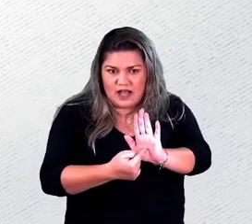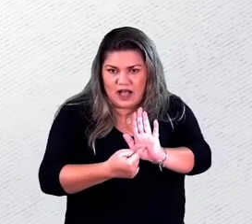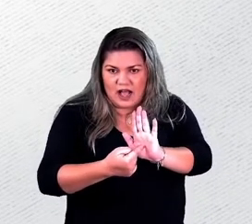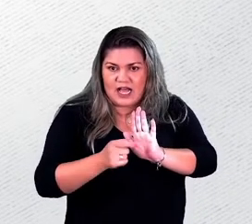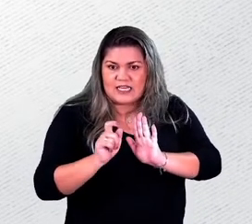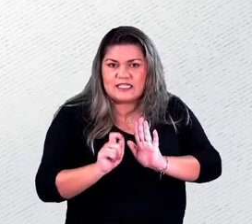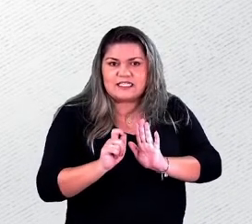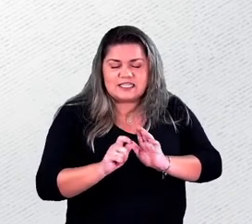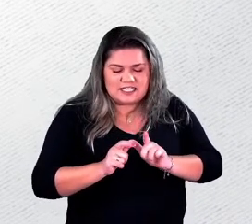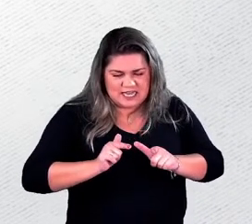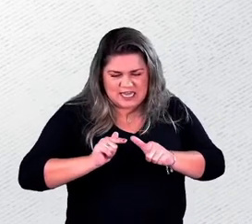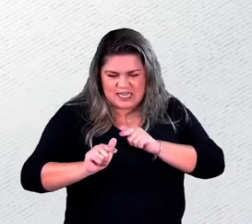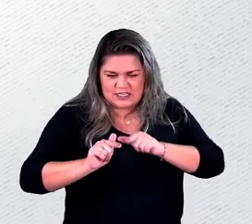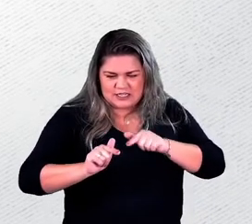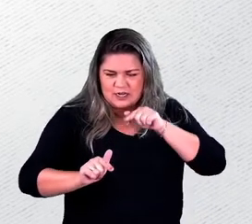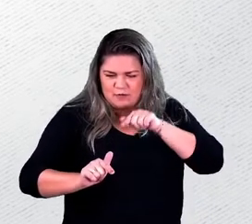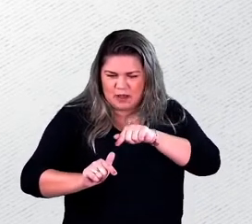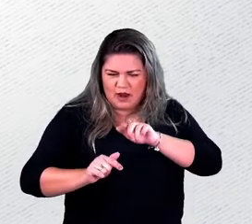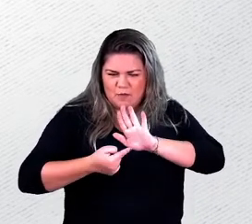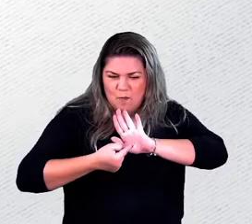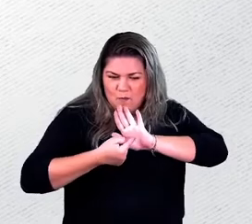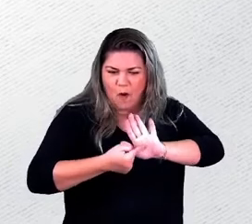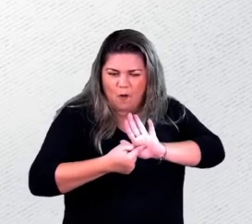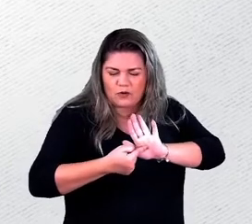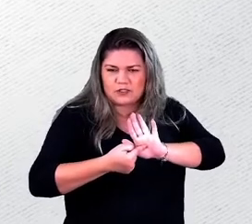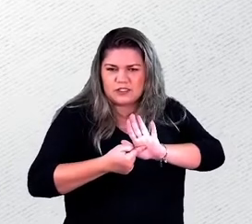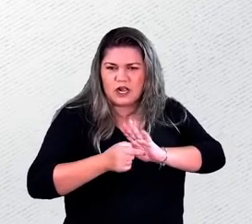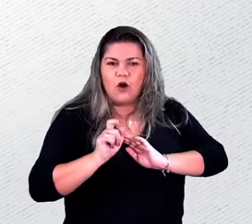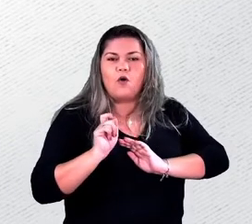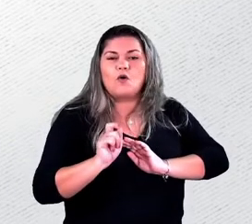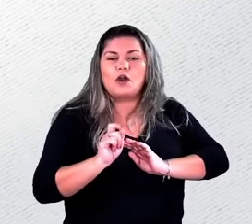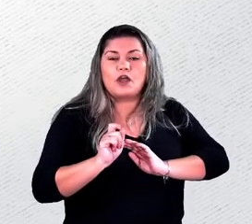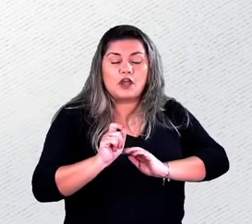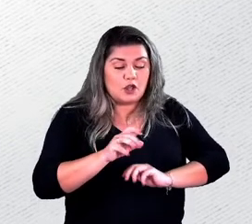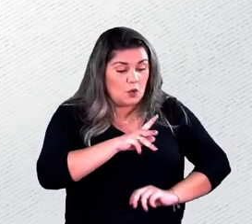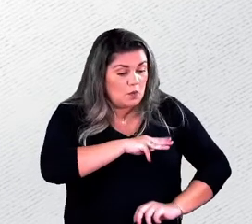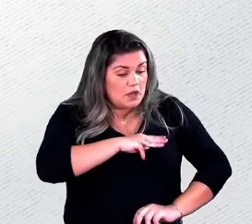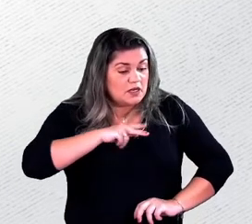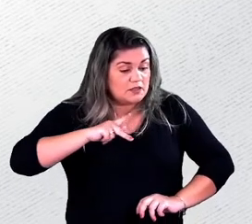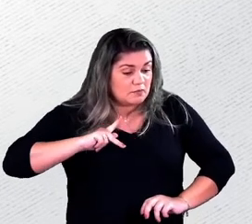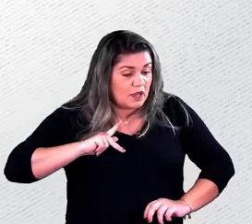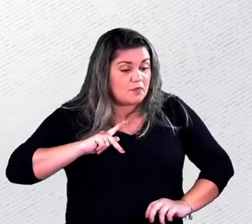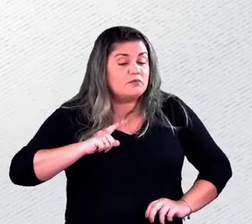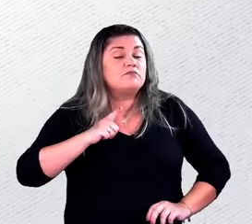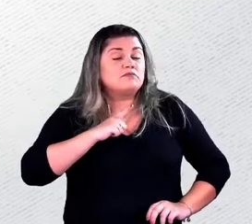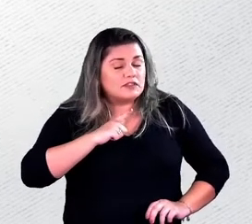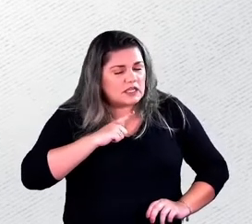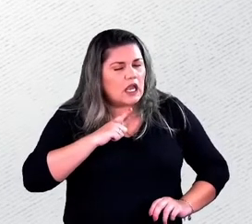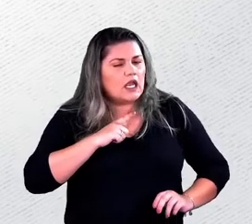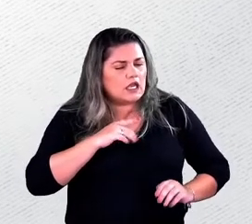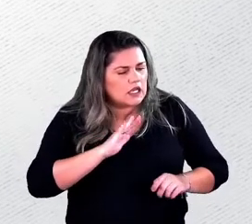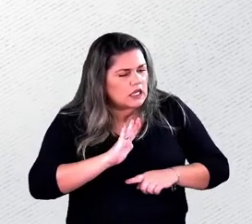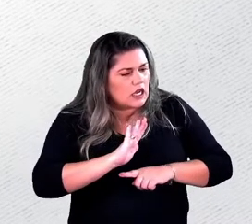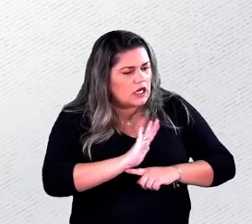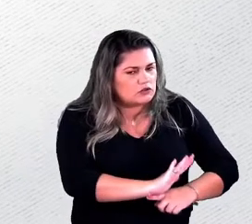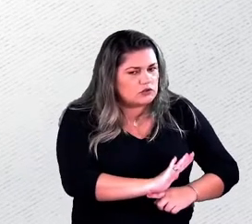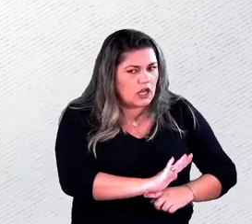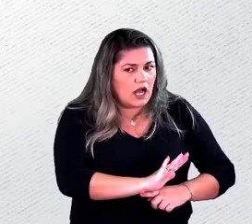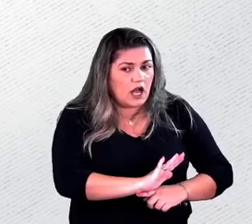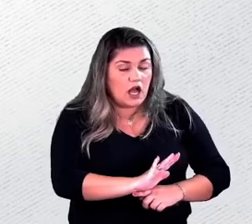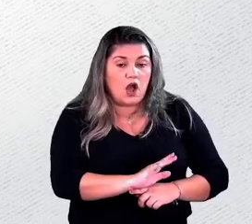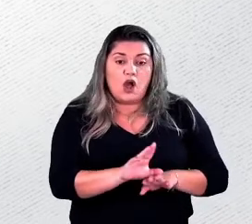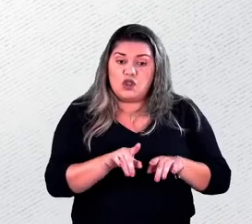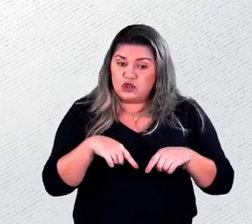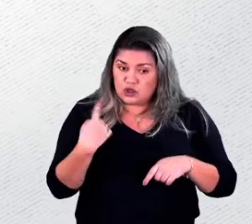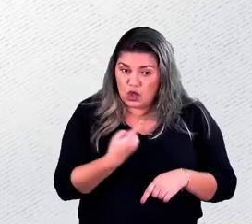desse trabalho já vem mostrando o que que o cnmp tem a ver com isso aliás nós estamos aqui reunidos em